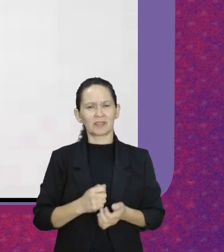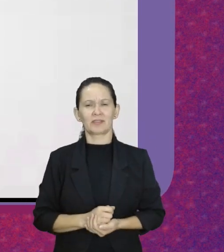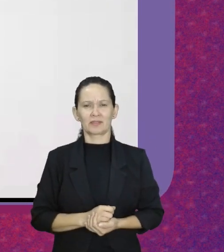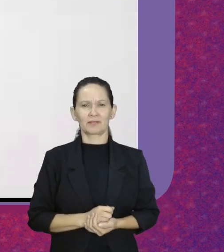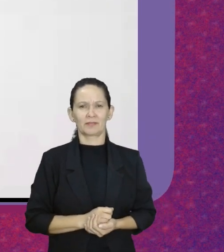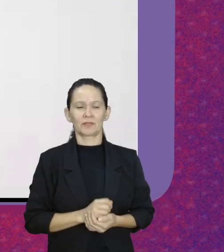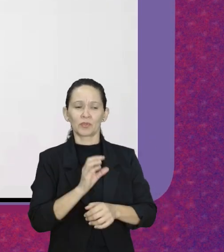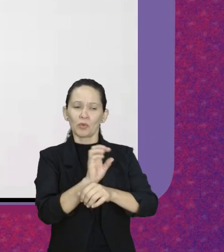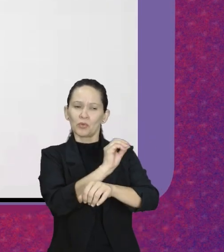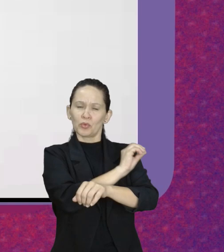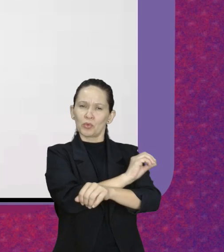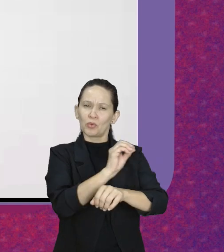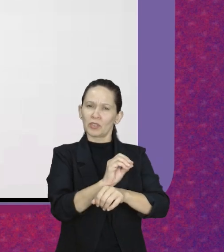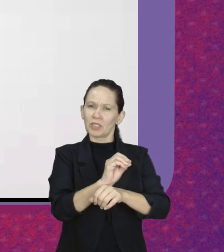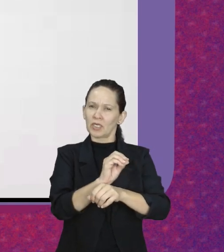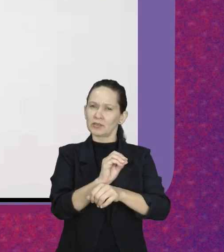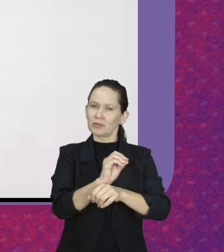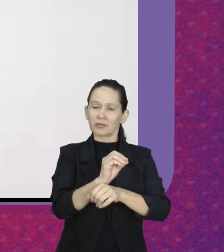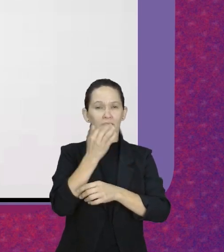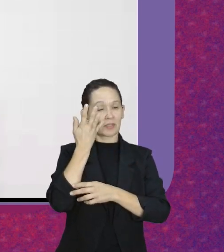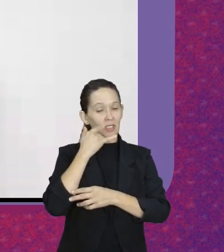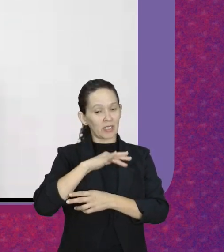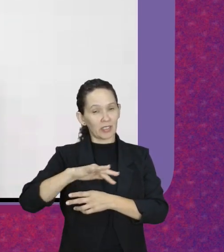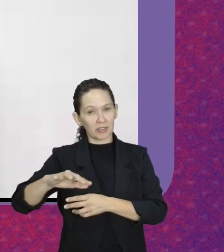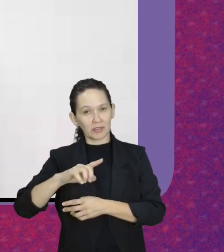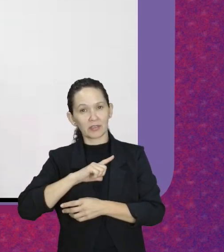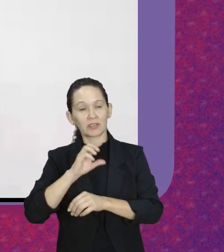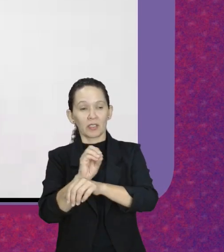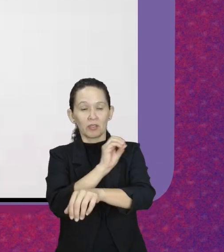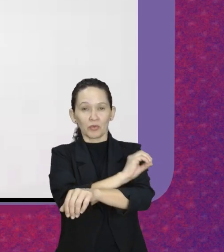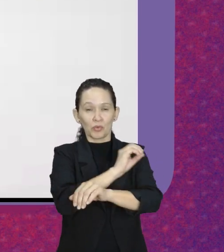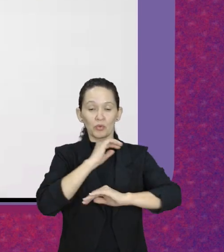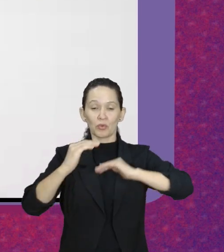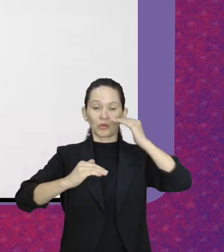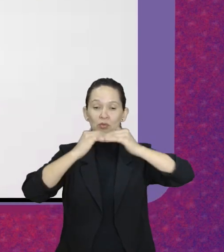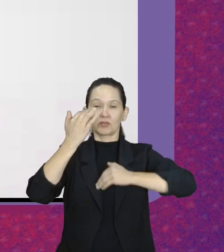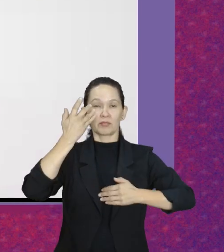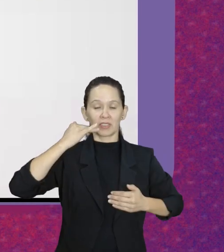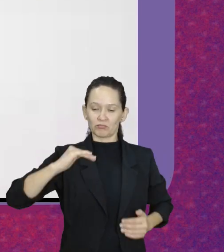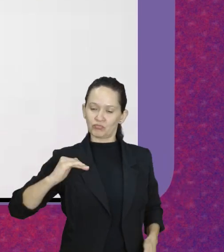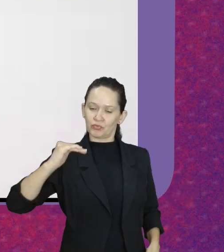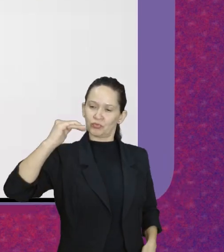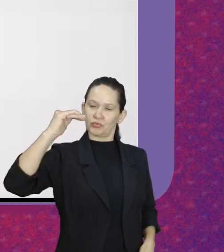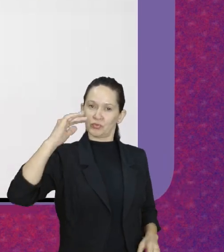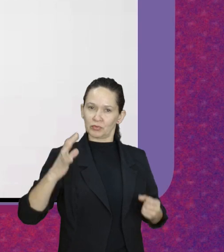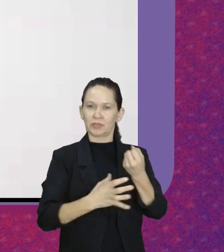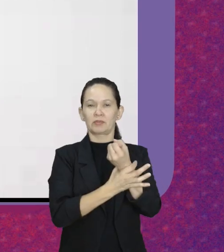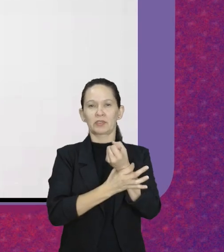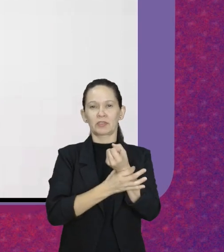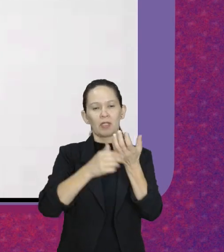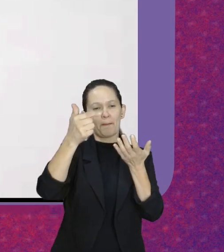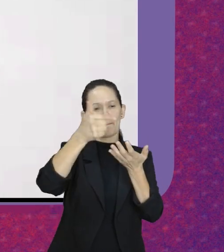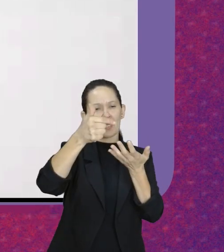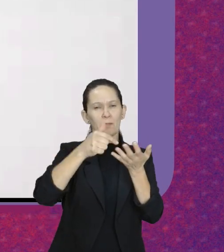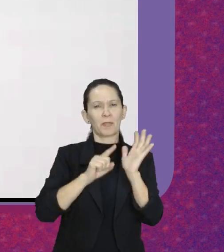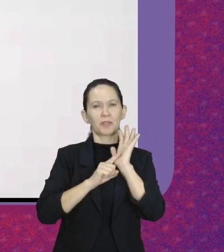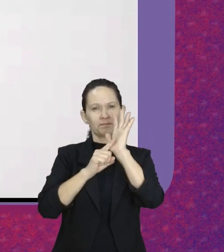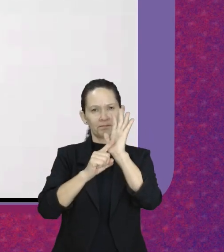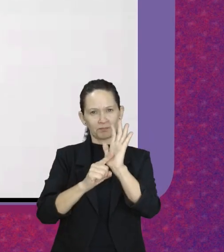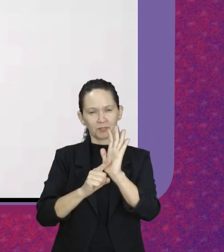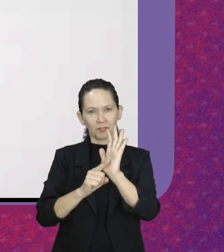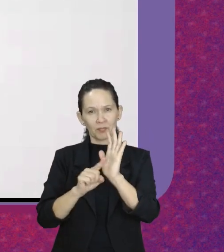do cuidado afetivo relacional que envolve, do cuidado com o desenvolvimento infantil. Então, todo esse debate foi